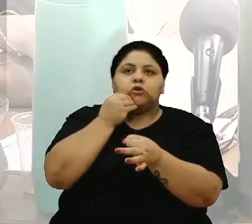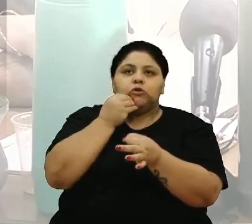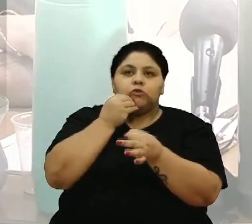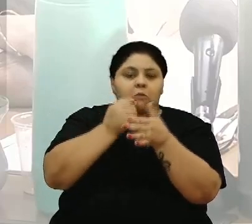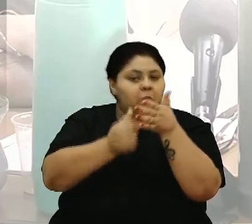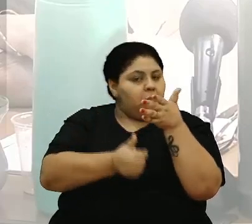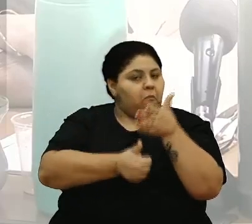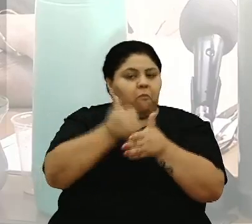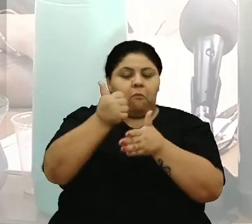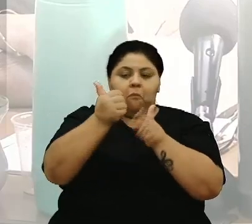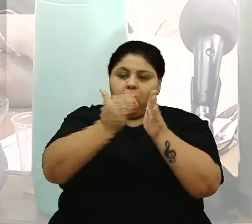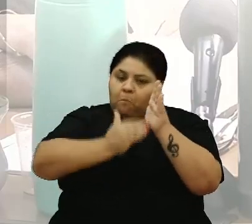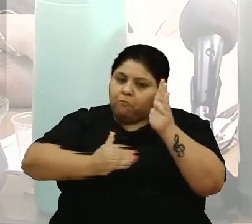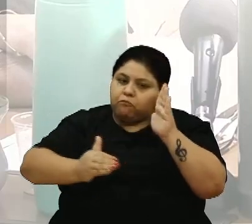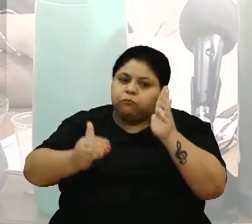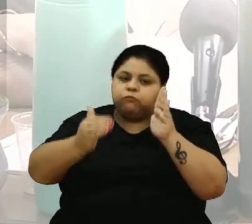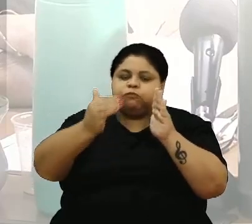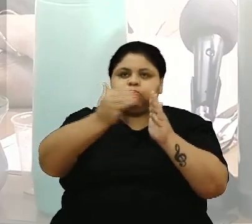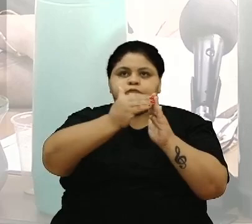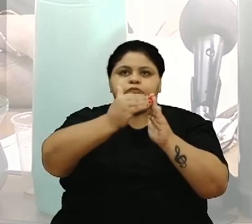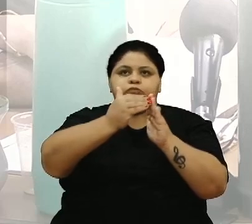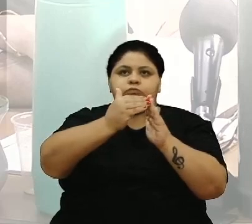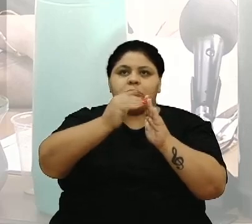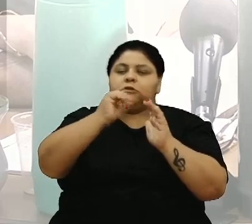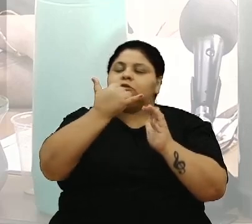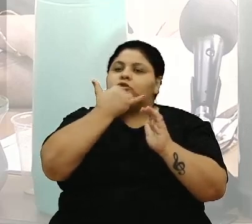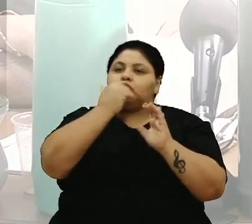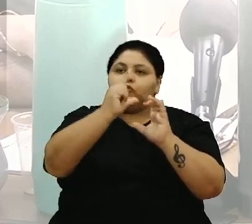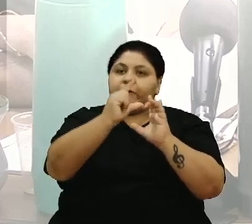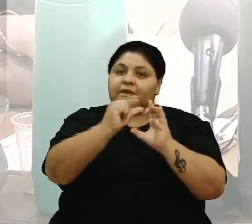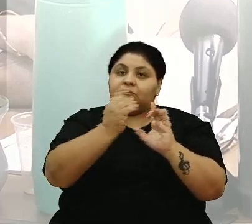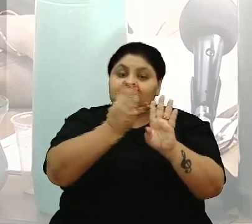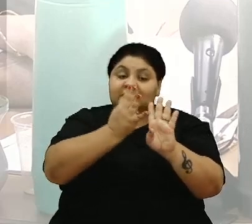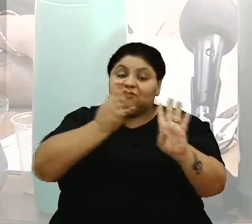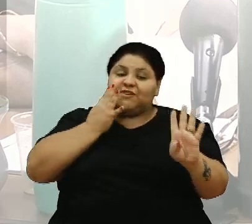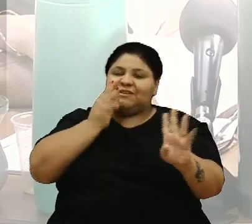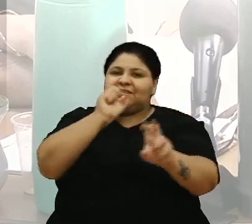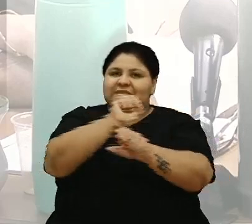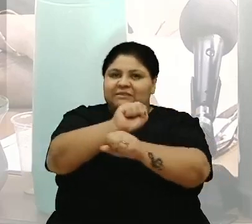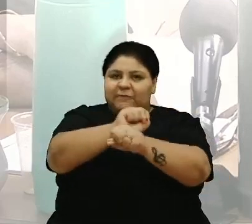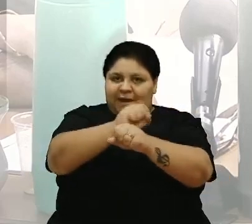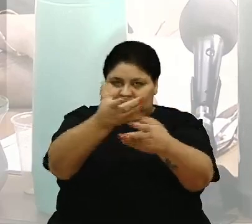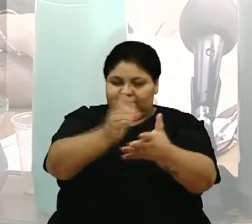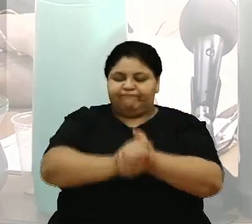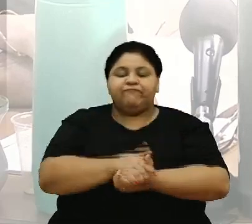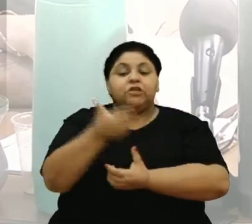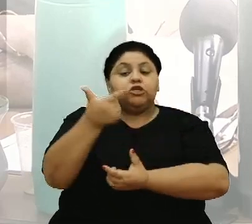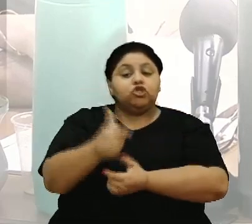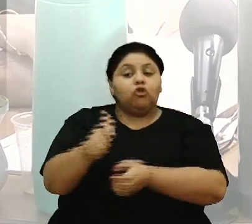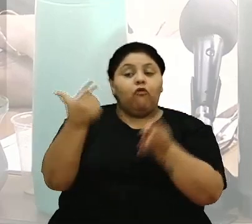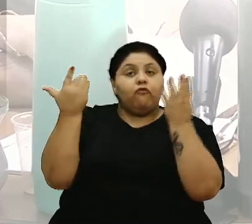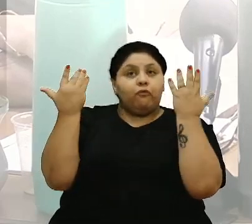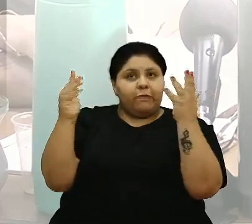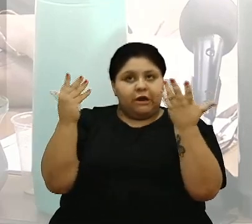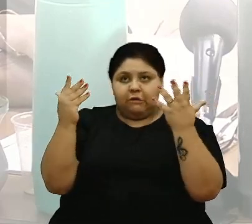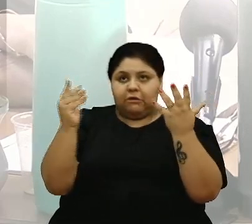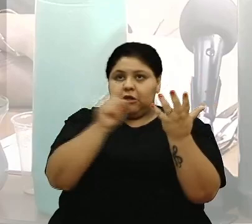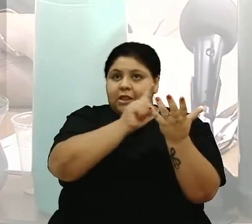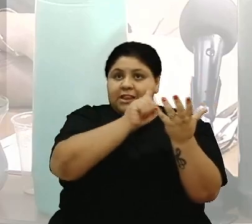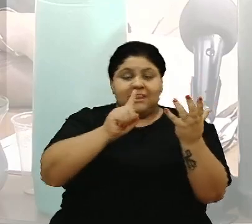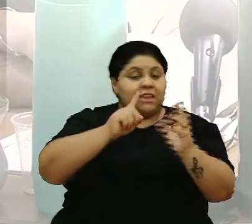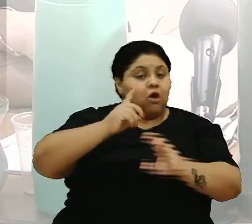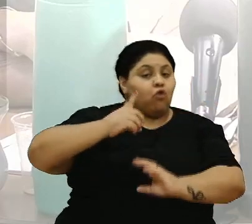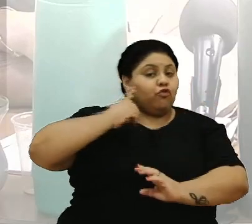máximo essas filas de espera, né? Então, mais uma vez, parabenizar, não o